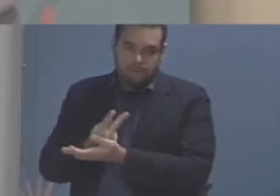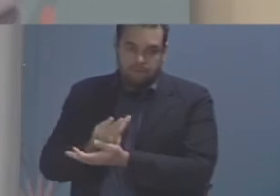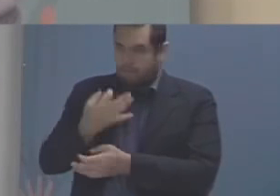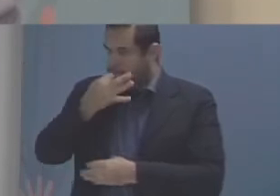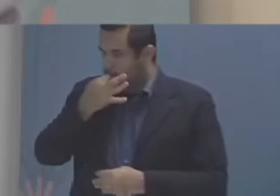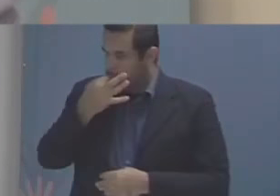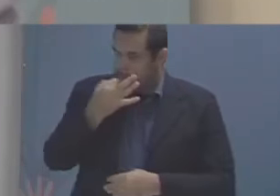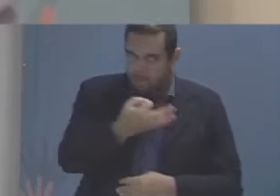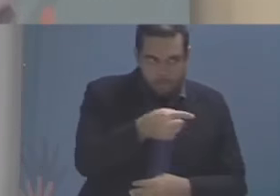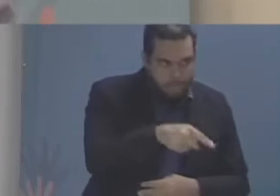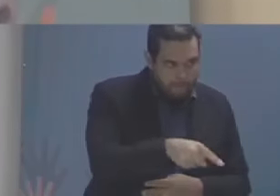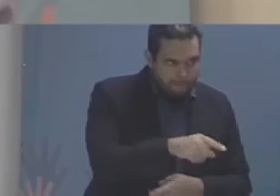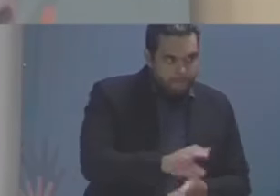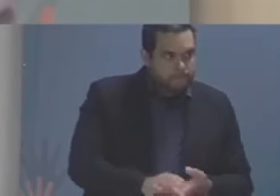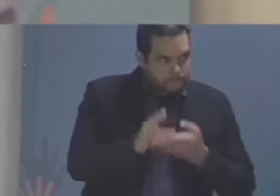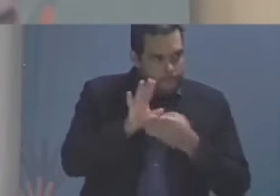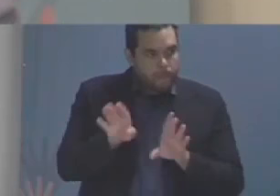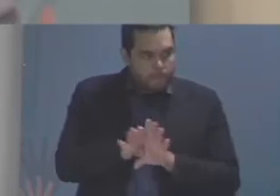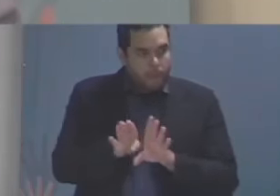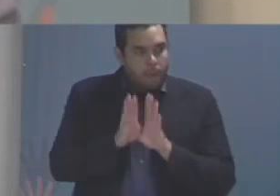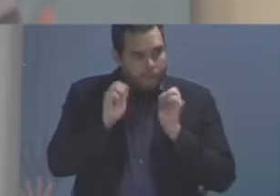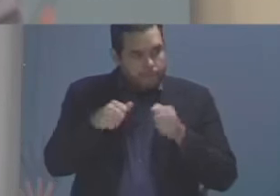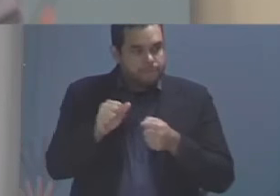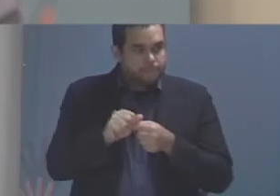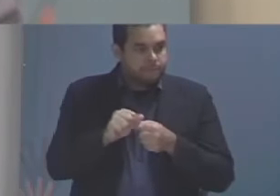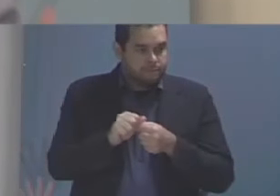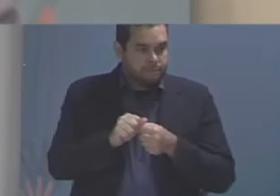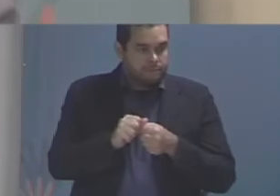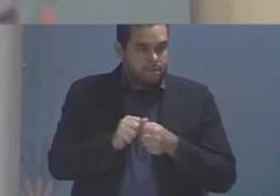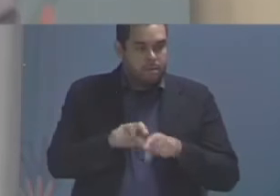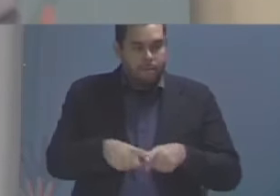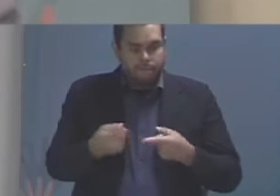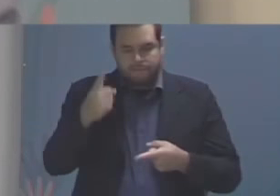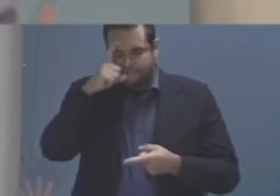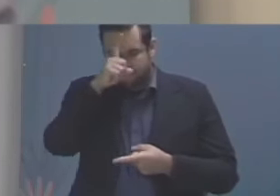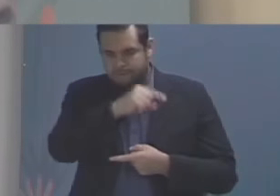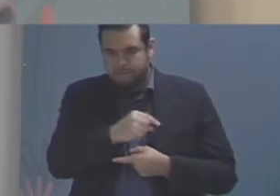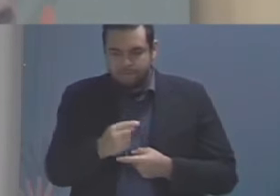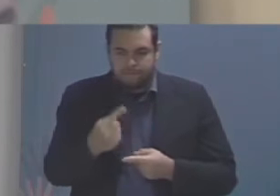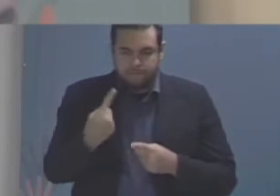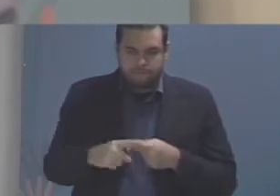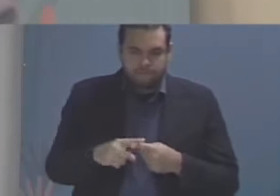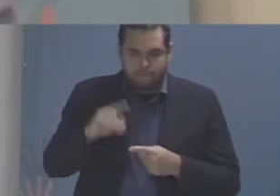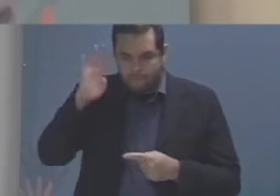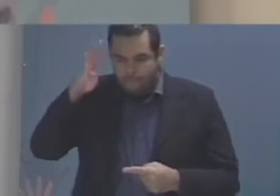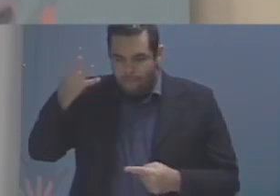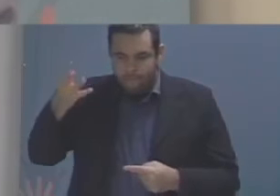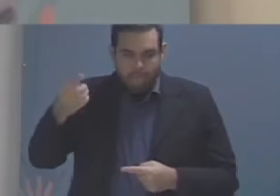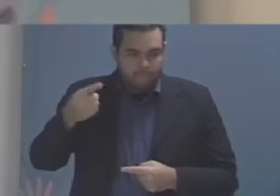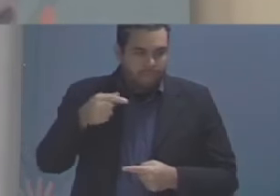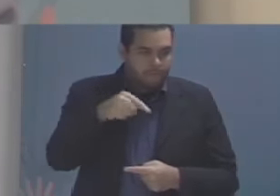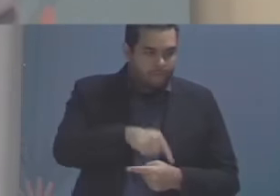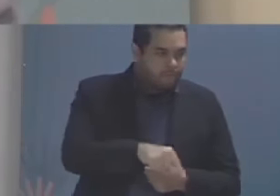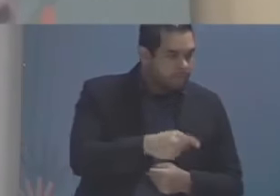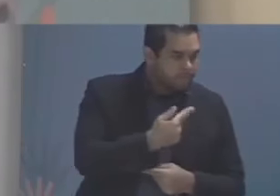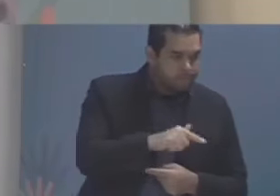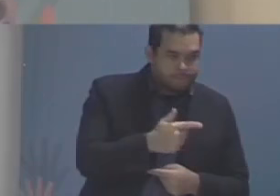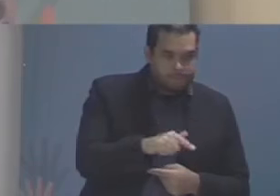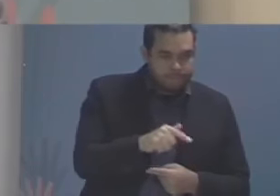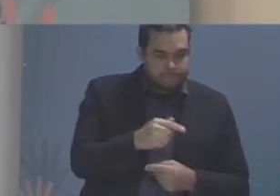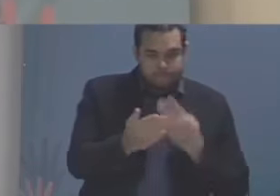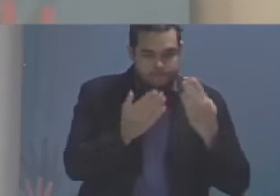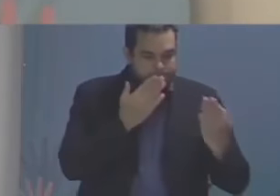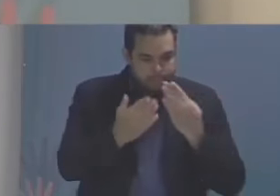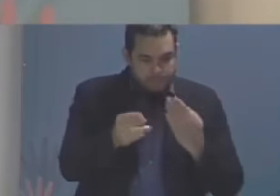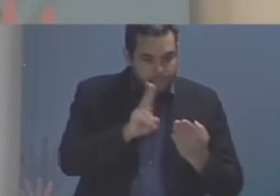isso. O Conselho também ele pode prover esse tipo de atitude, mas é muito complicado que a gente tenha uma deliberação sobre profissionais não psicólogos utilizando